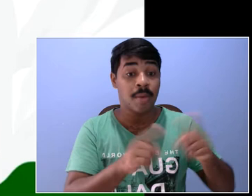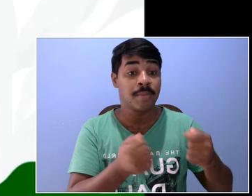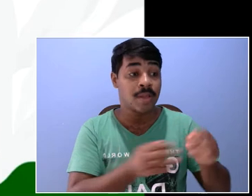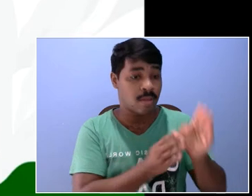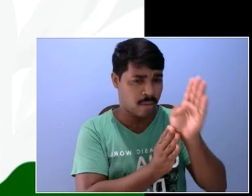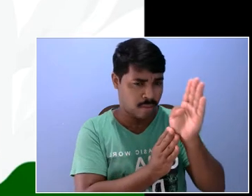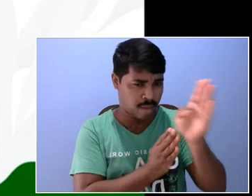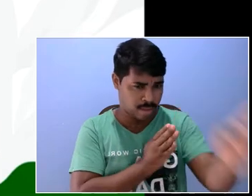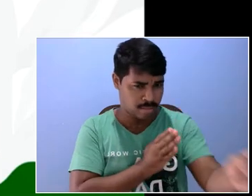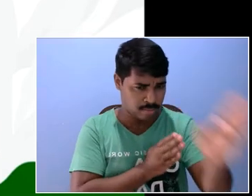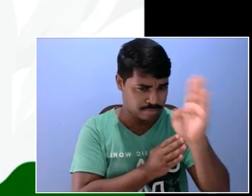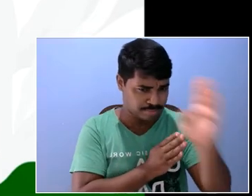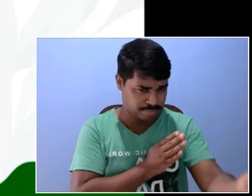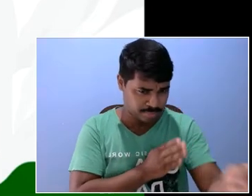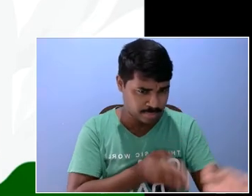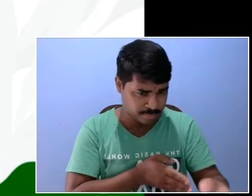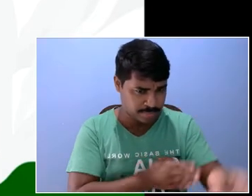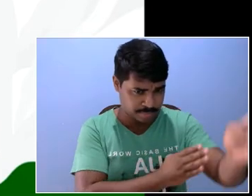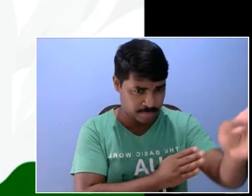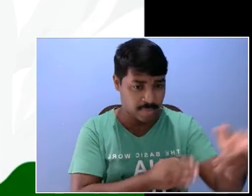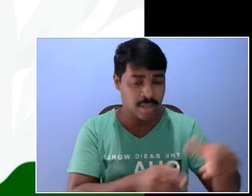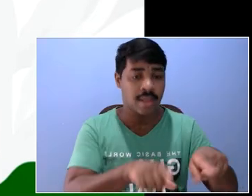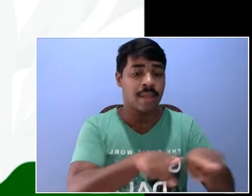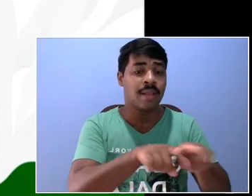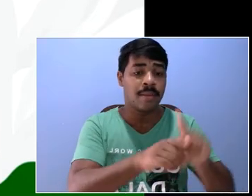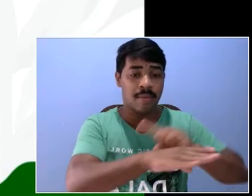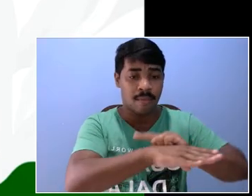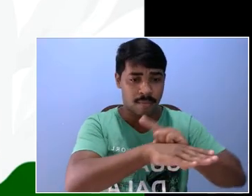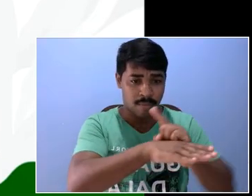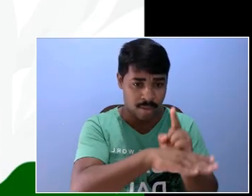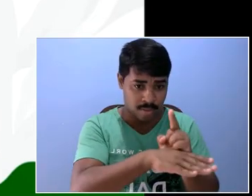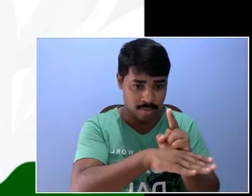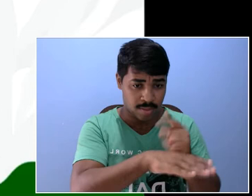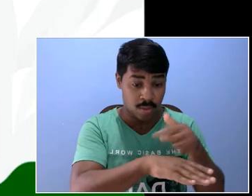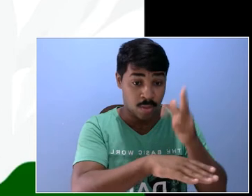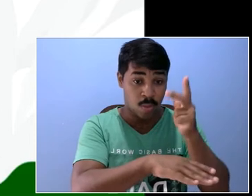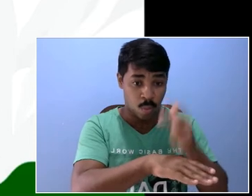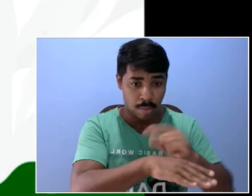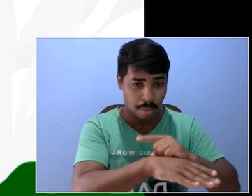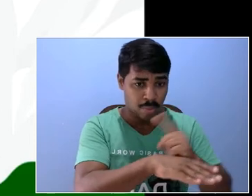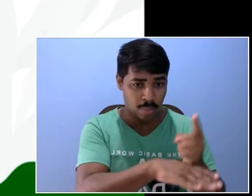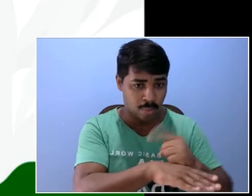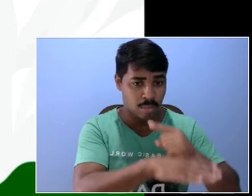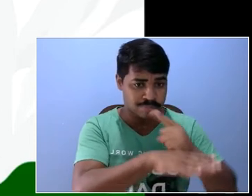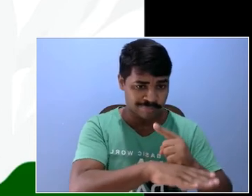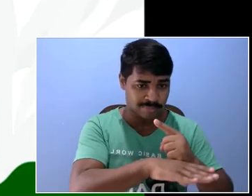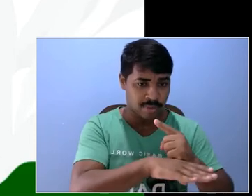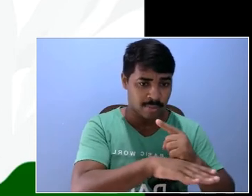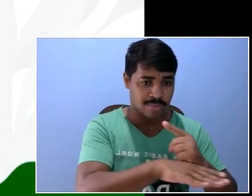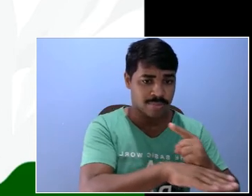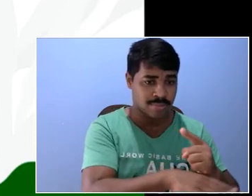reta, com velocidade constante. Olha que interessante. Em repouso, a gente